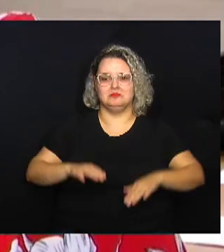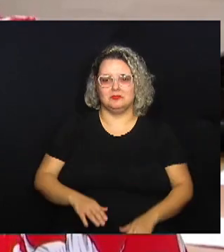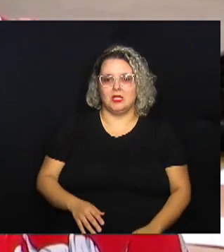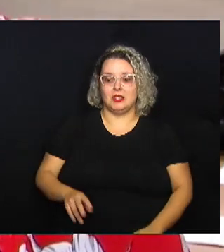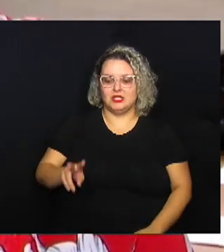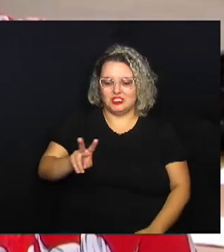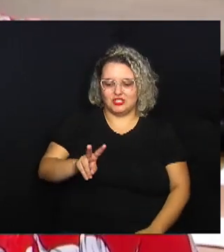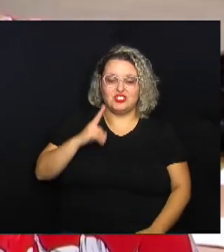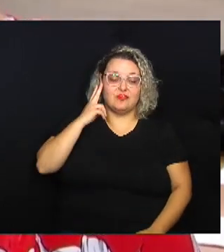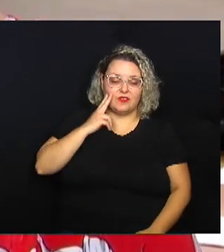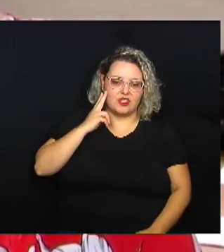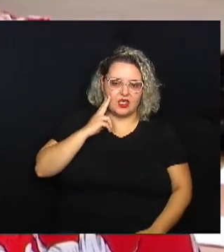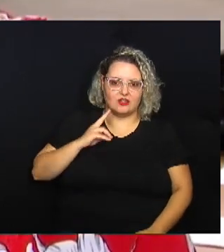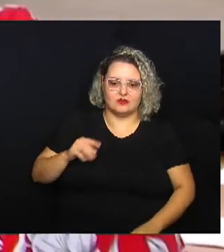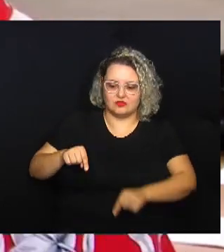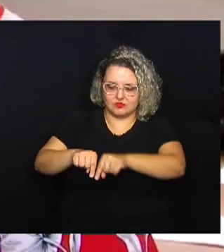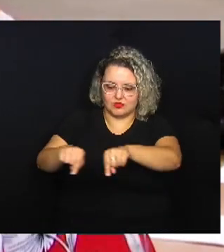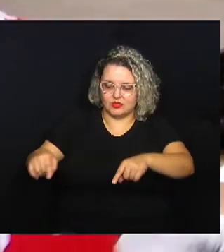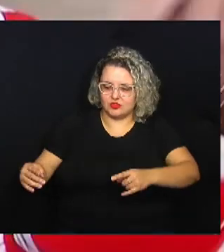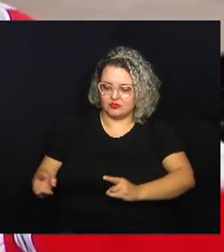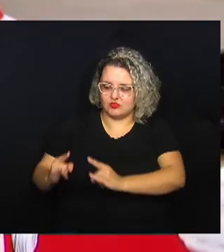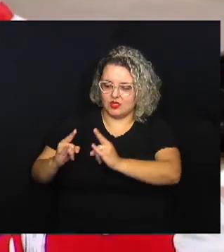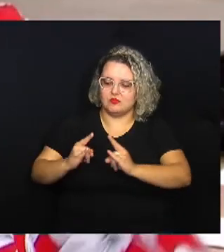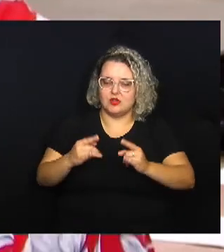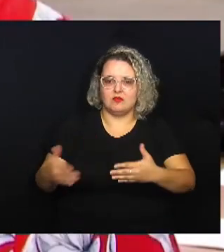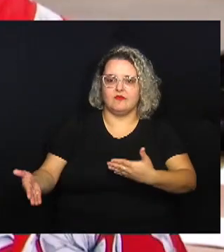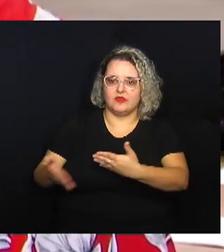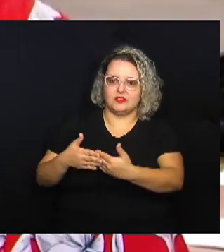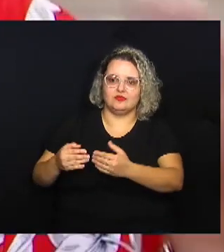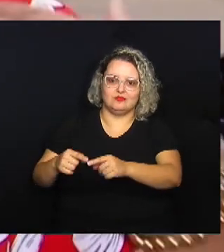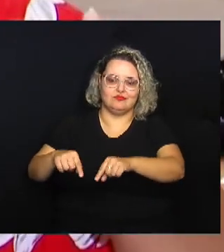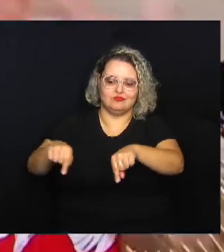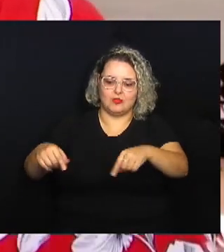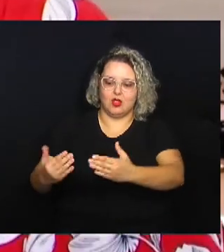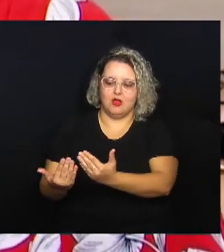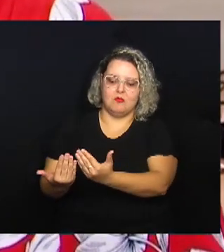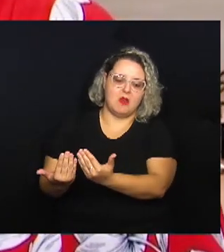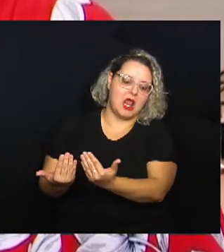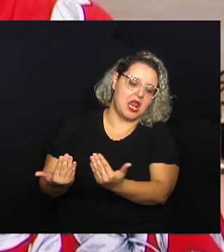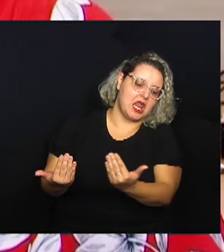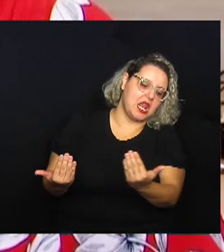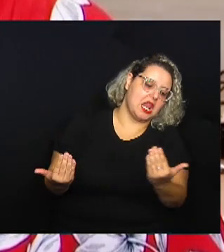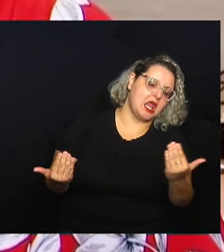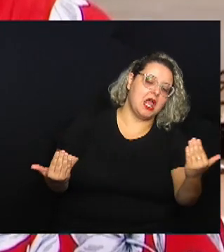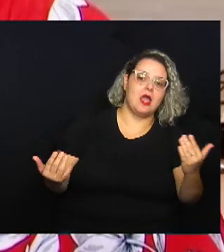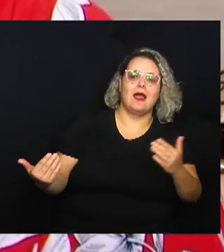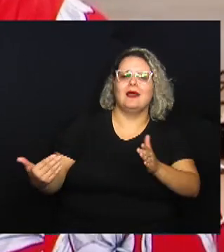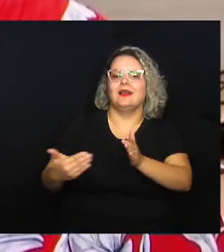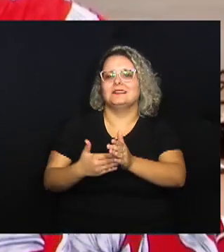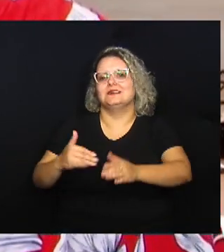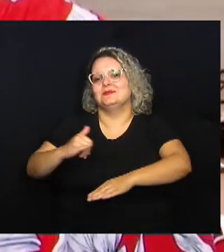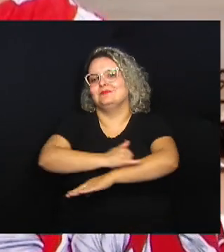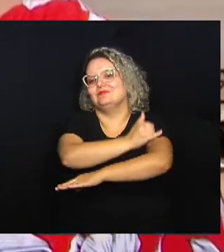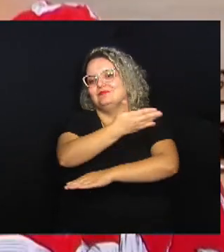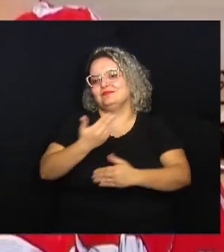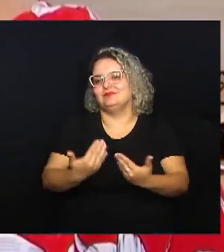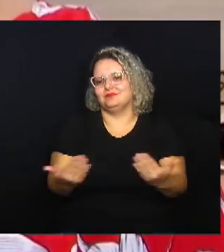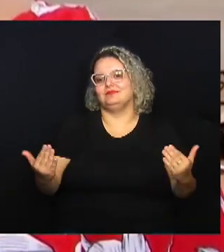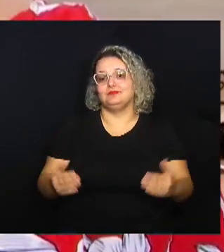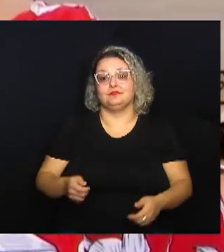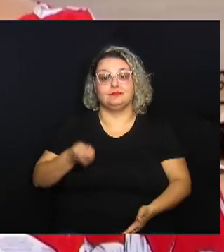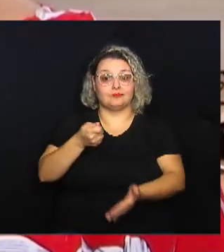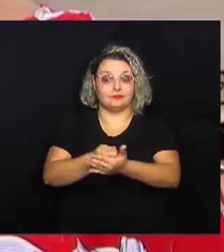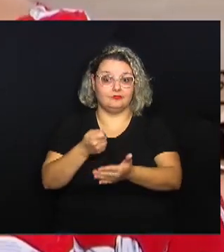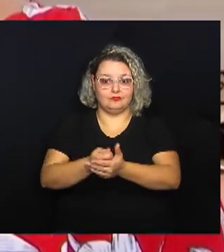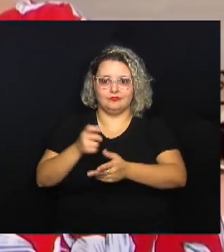né dos condomínios fechados ali de Vinhedo até o aeroporto a gente só pode entender que essa obra é para garantir